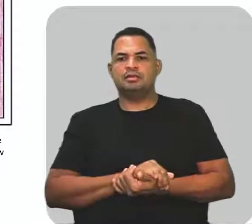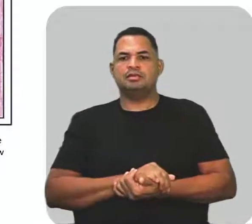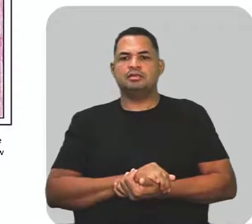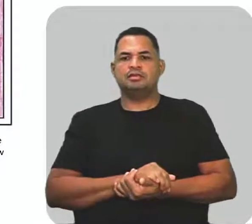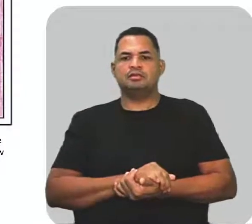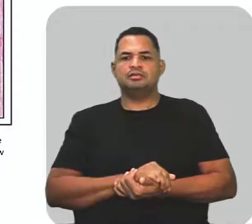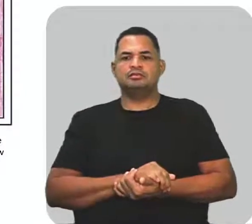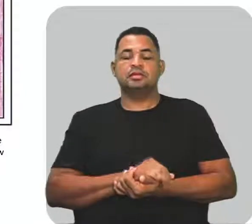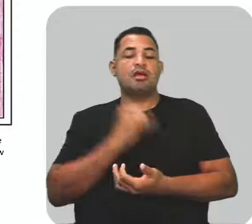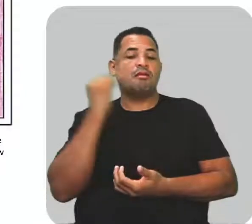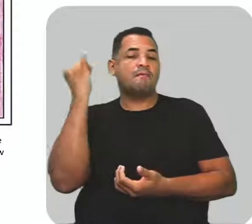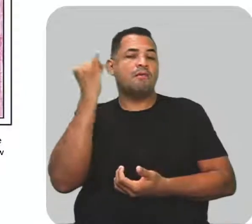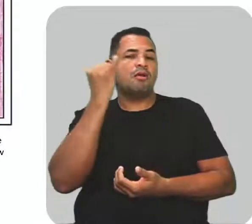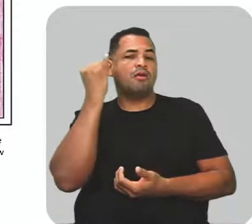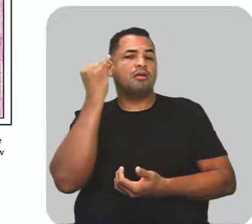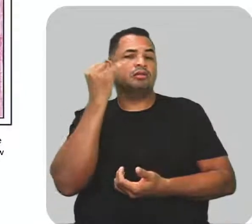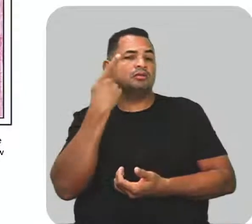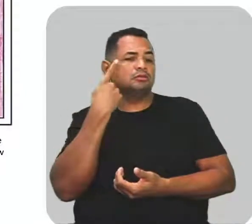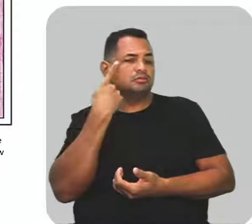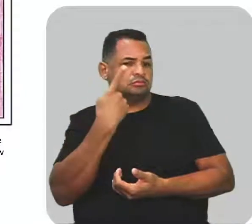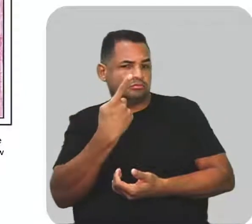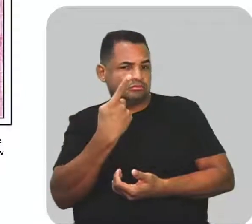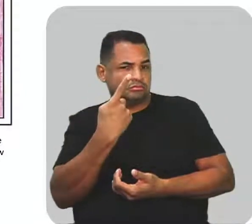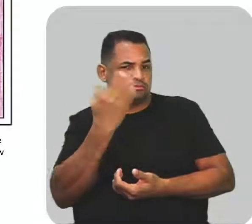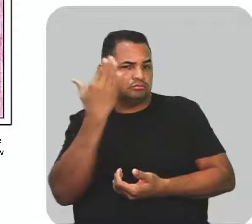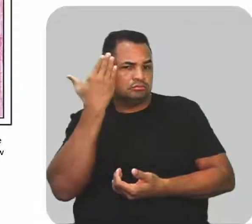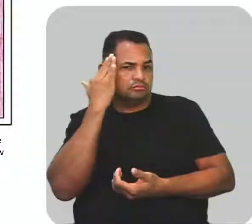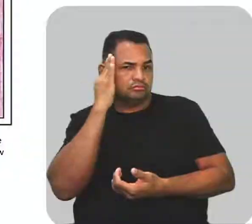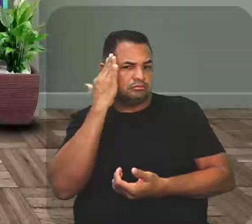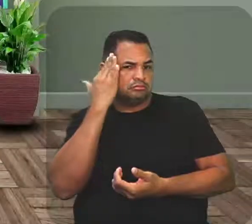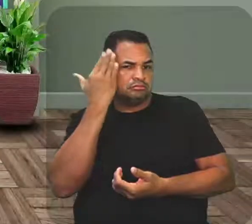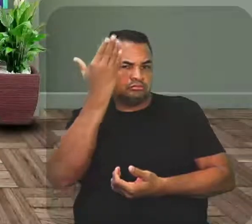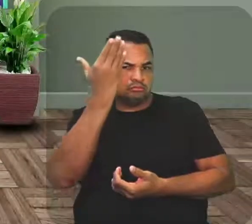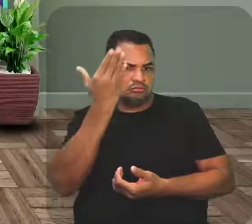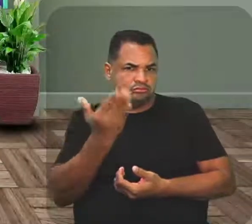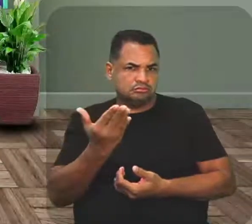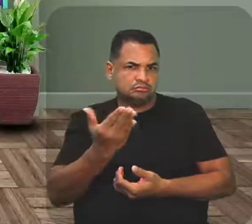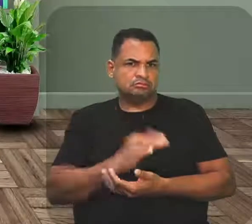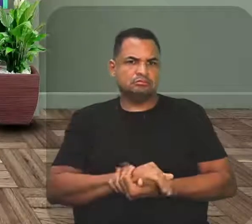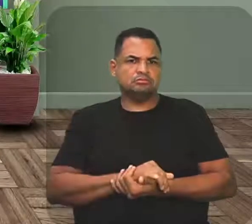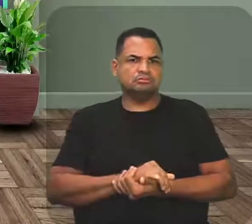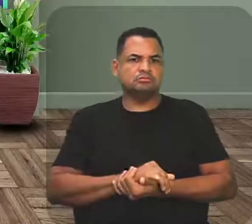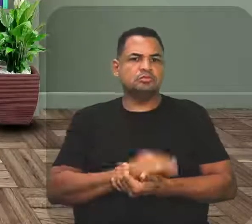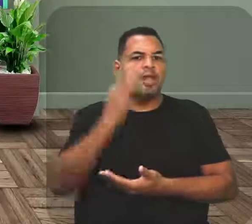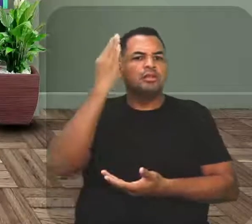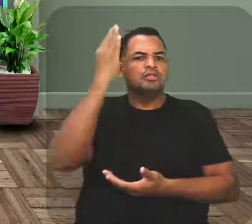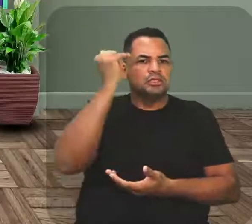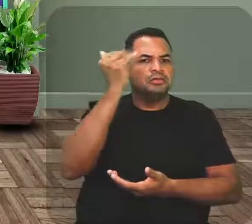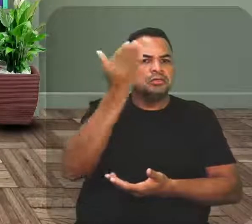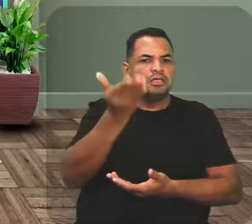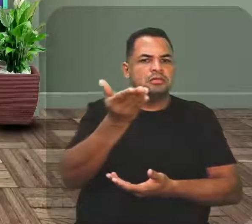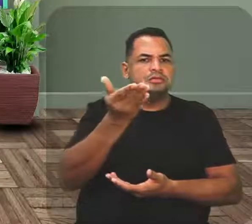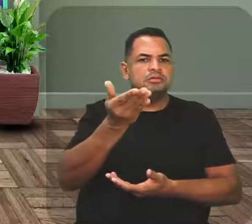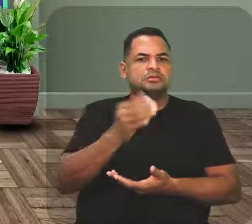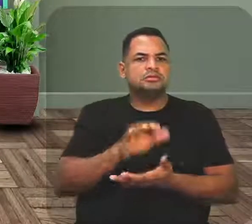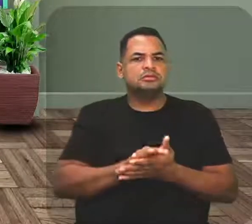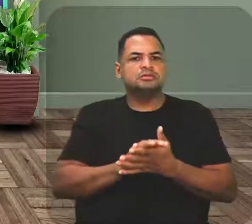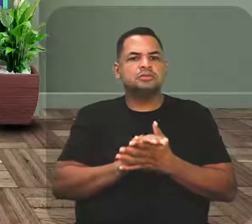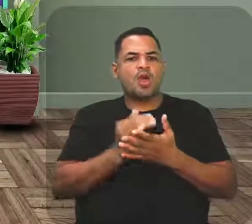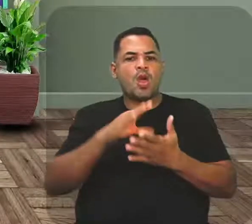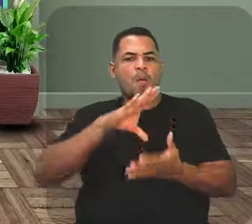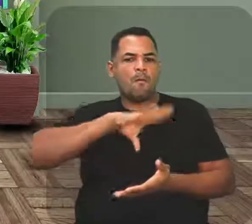o quanto é importante você aí entender, né? E dominar mesmo a questão da